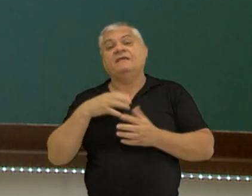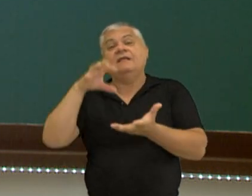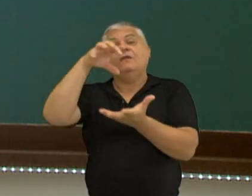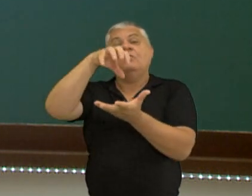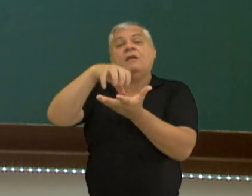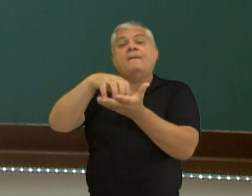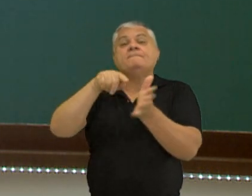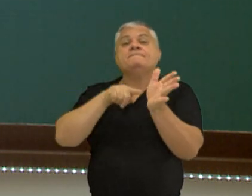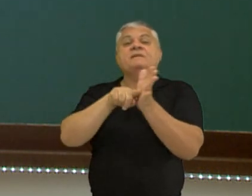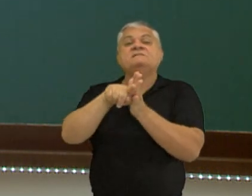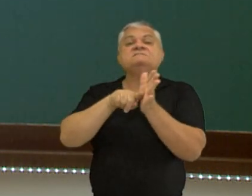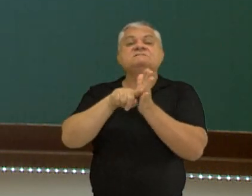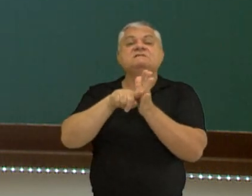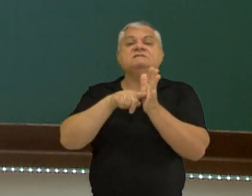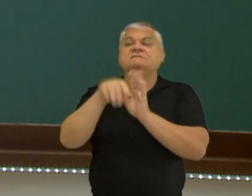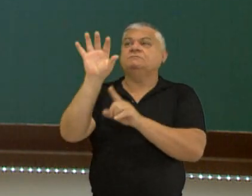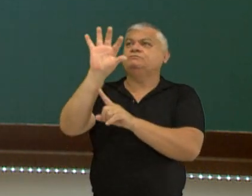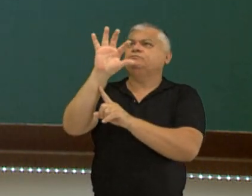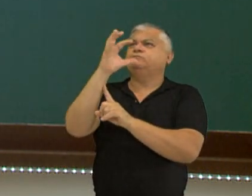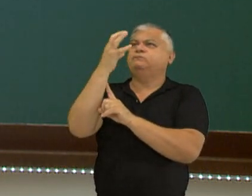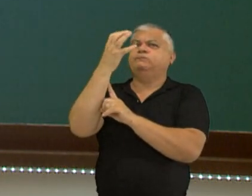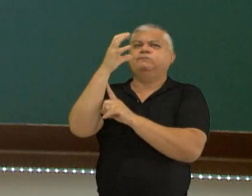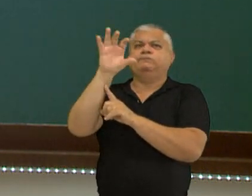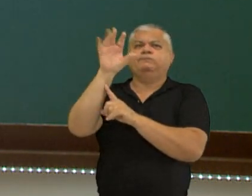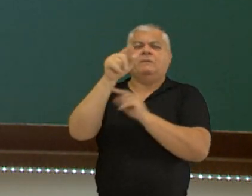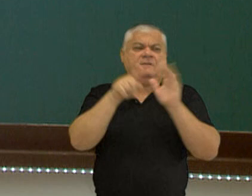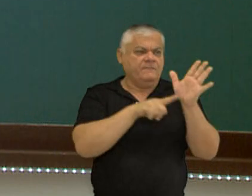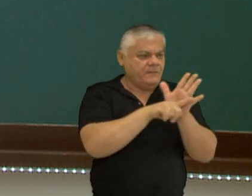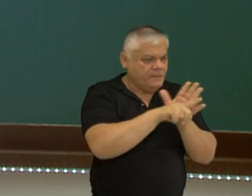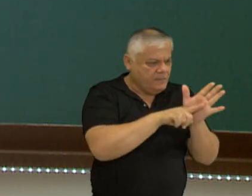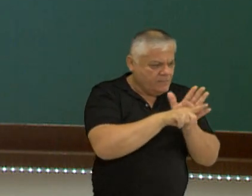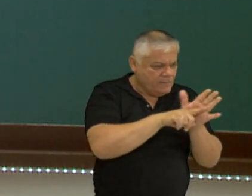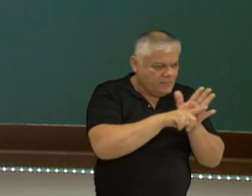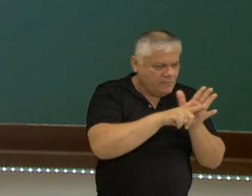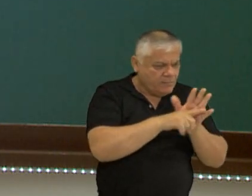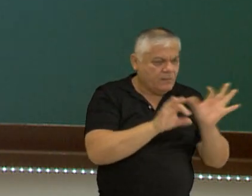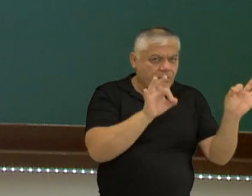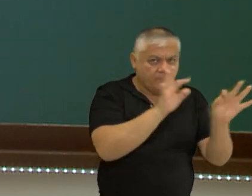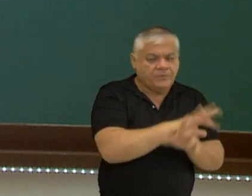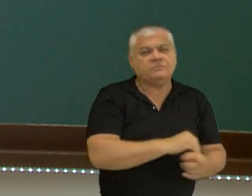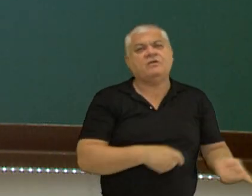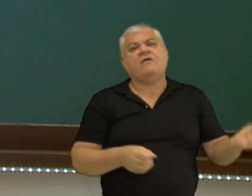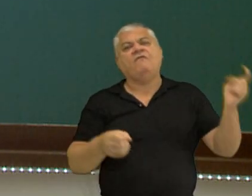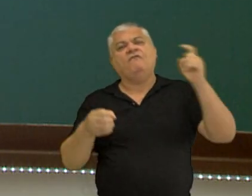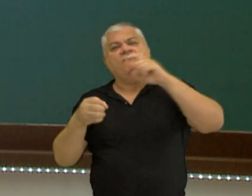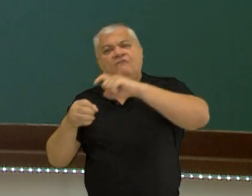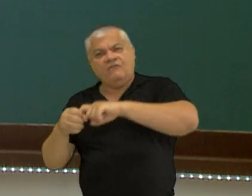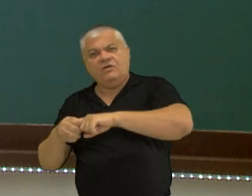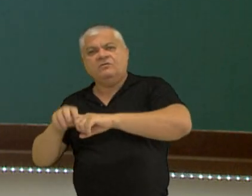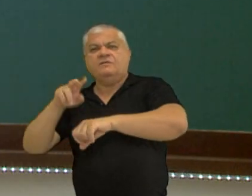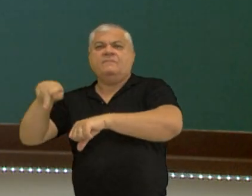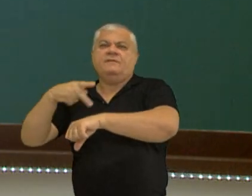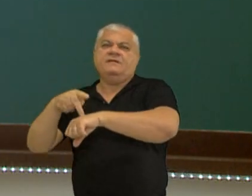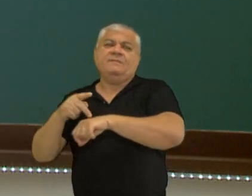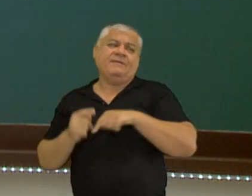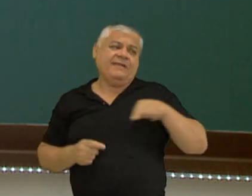de pesquisa. Pesquisadores que vão, ficam um tempo e voltam embora. Por que não tem população fixa? Por causa das condições